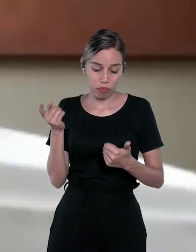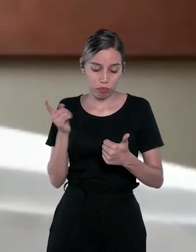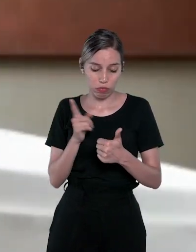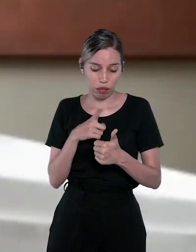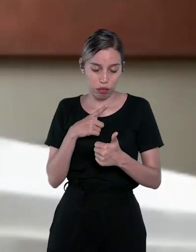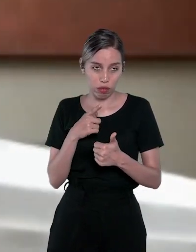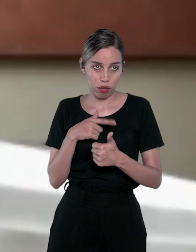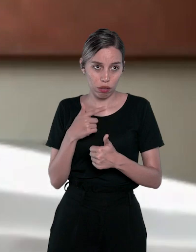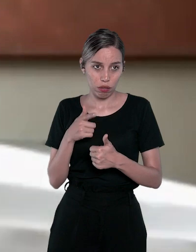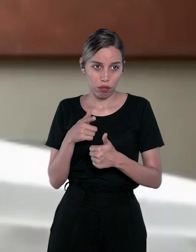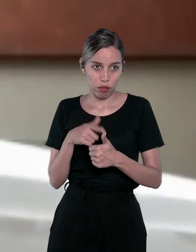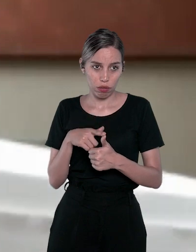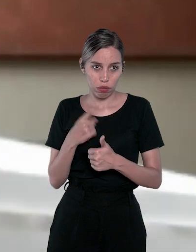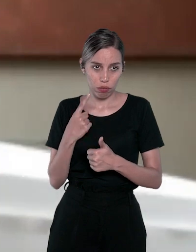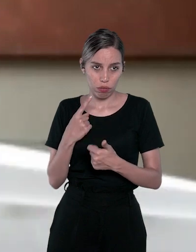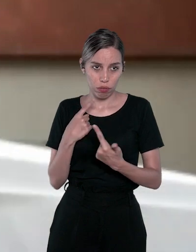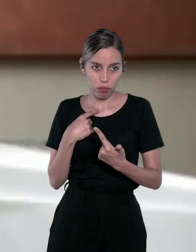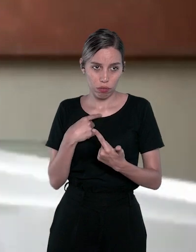duas,